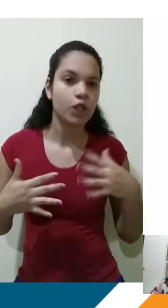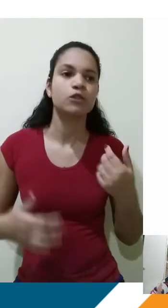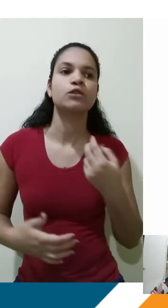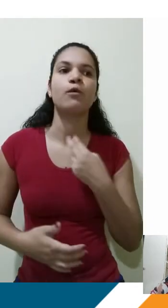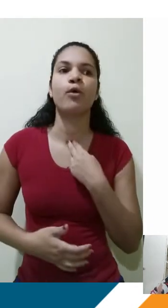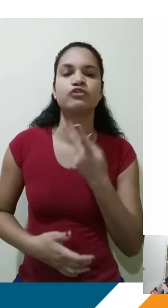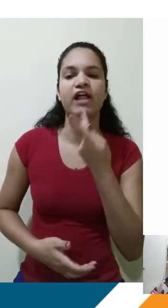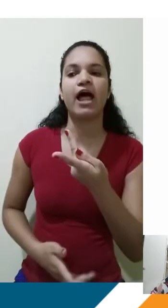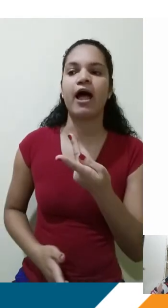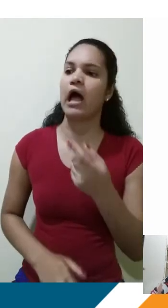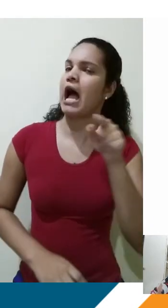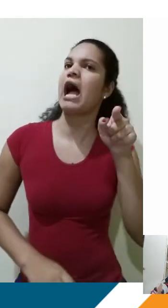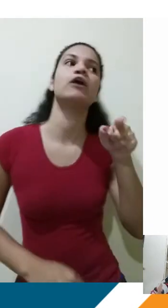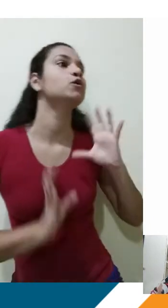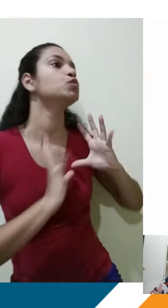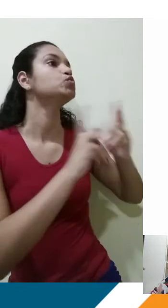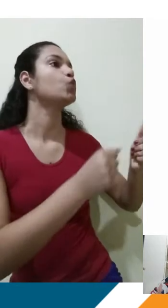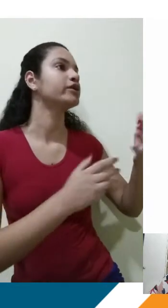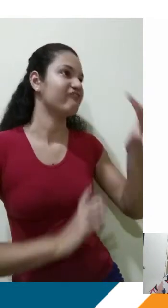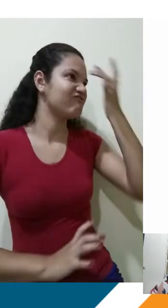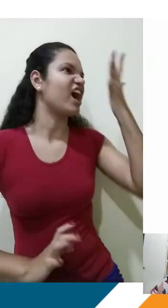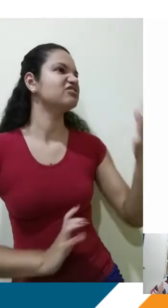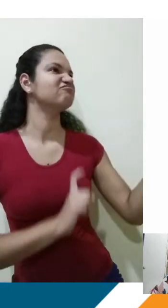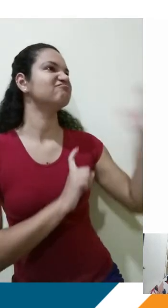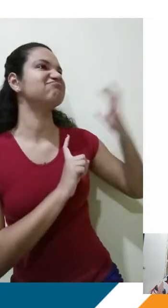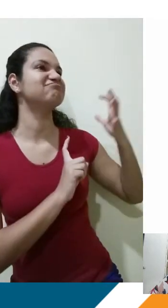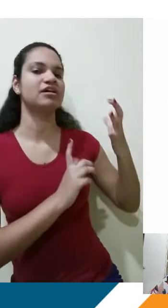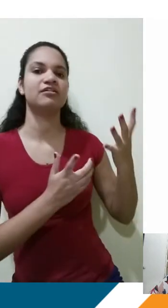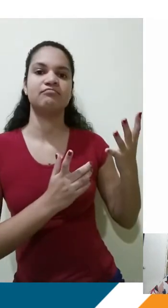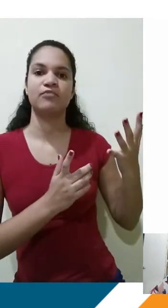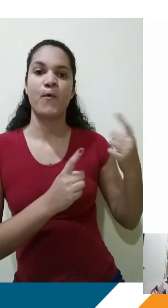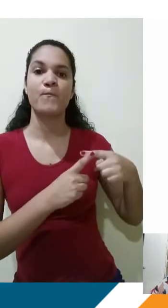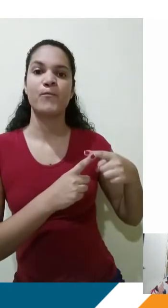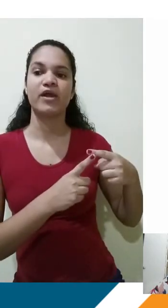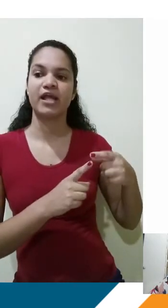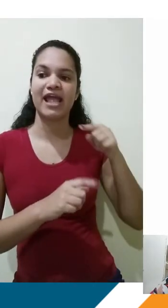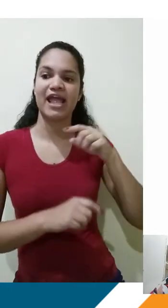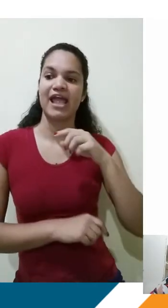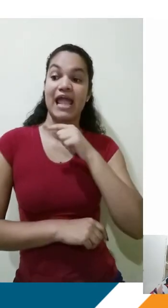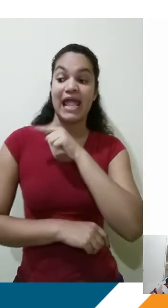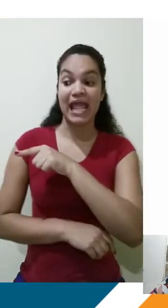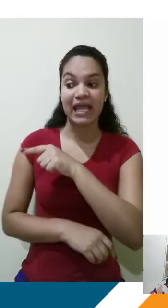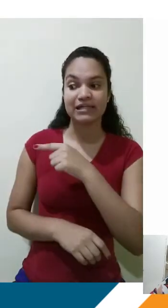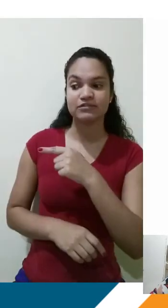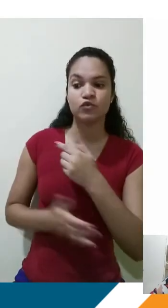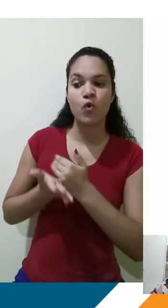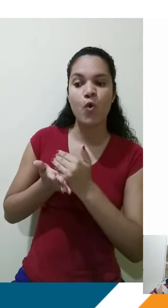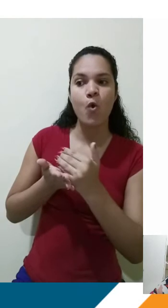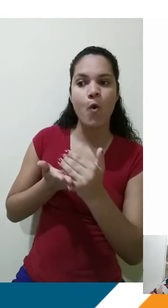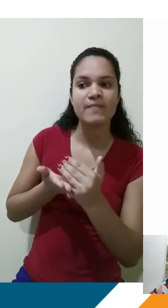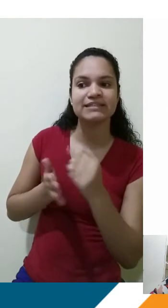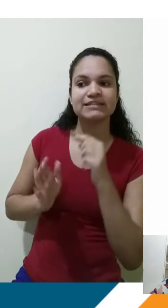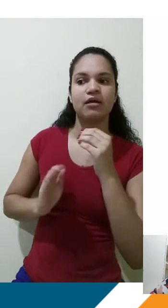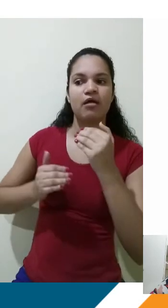concluir que elas estão sendo facilmente manipuladas da frase elas estão se conscientizando. Se tem uma discrepância aí, a gente